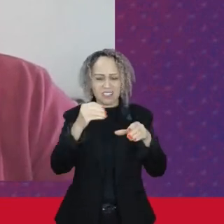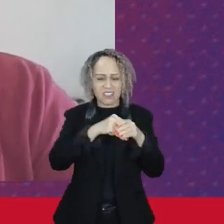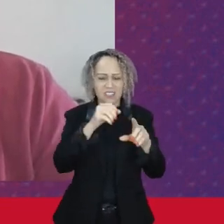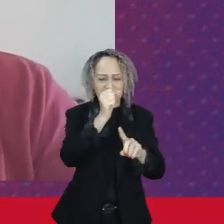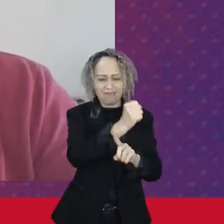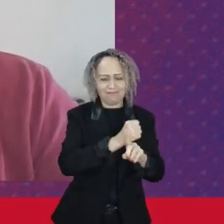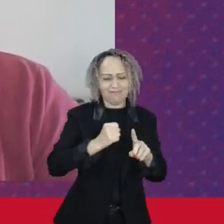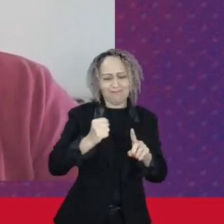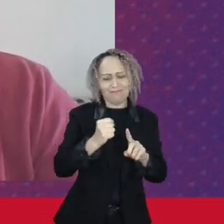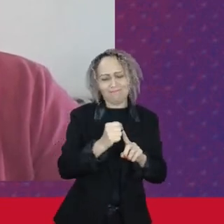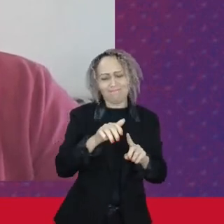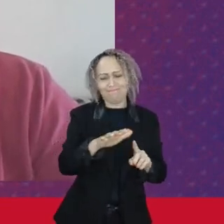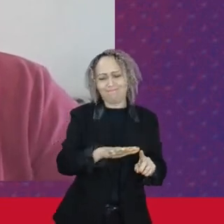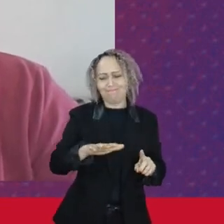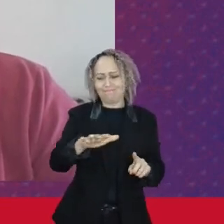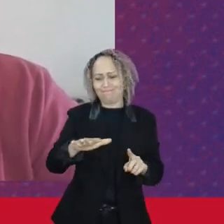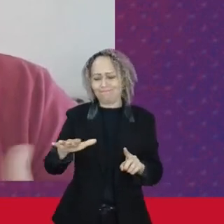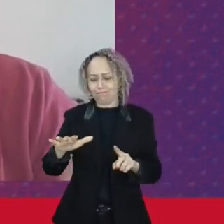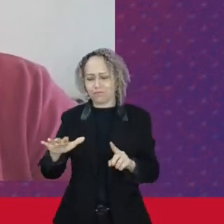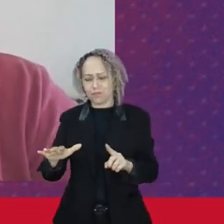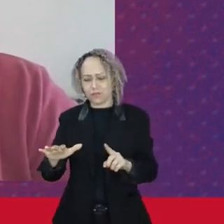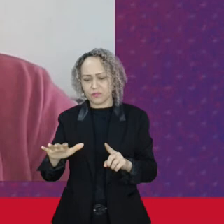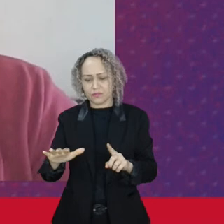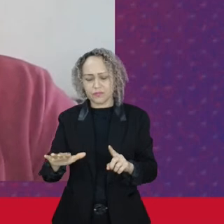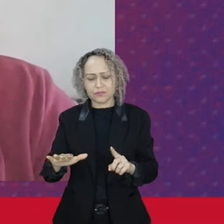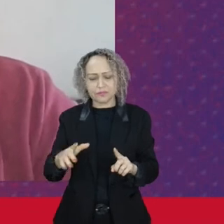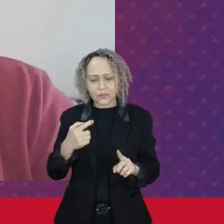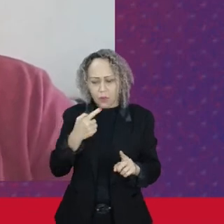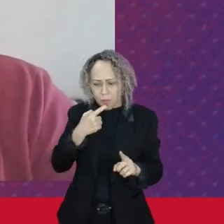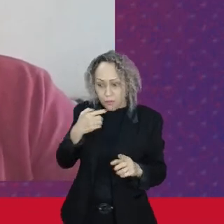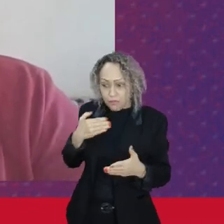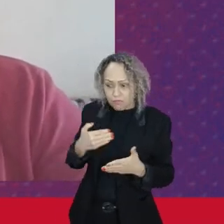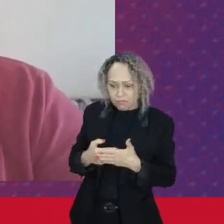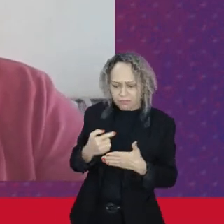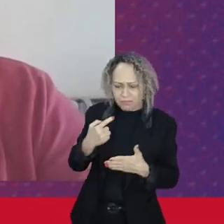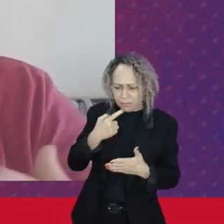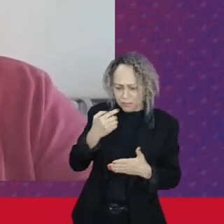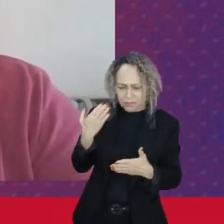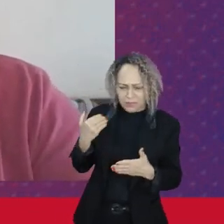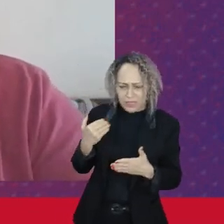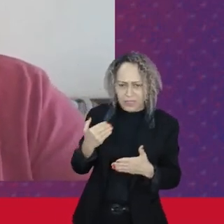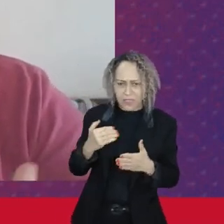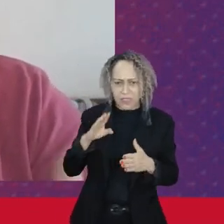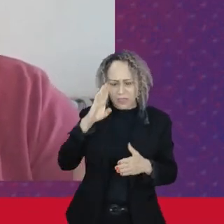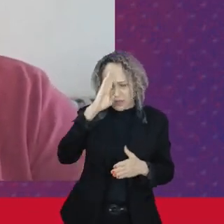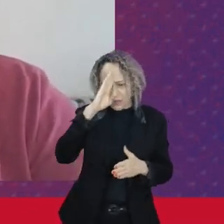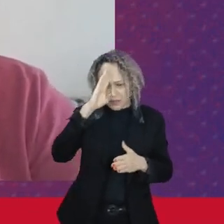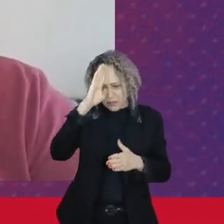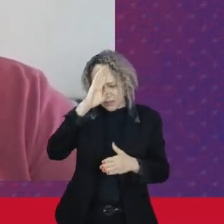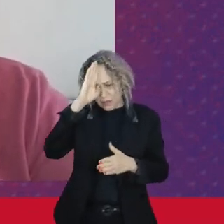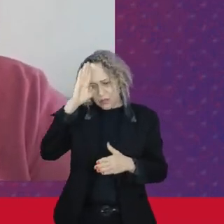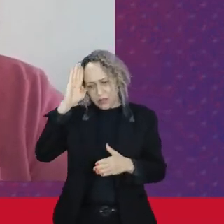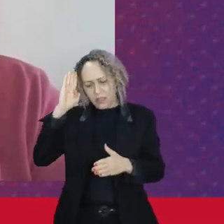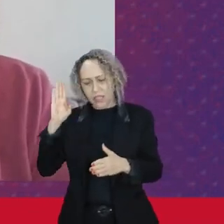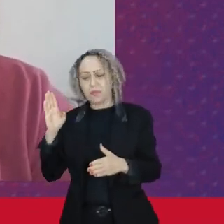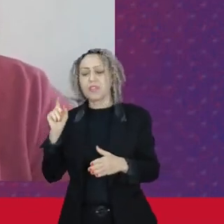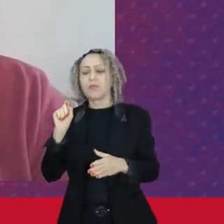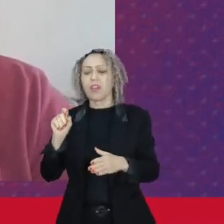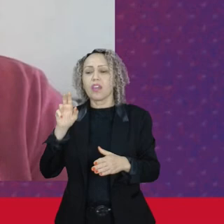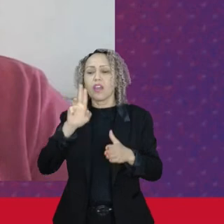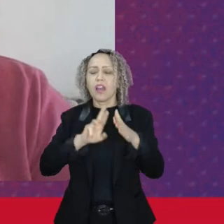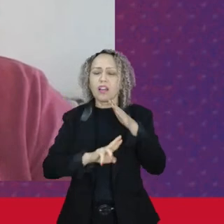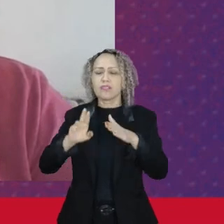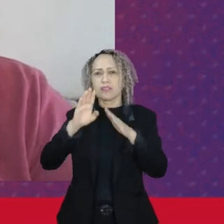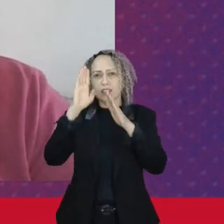socioespaciais. Então, só mais recentemente é que a academia incorpora